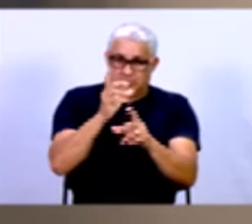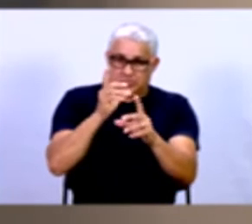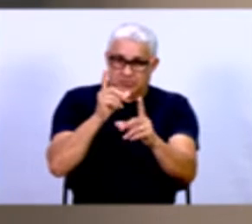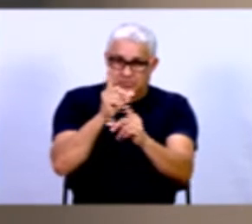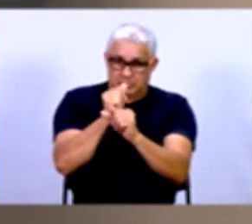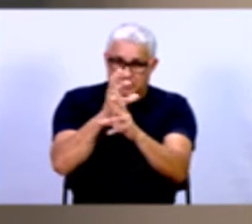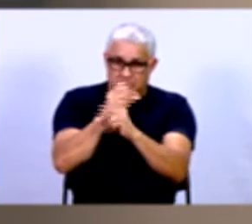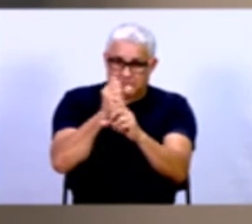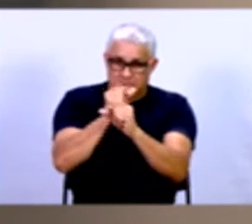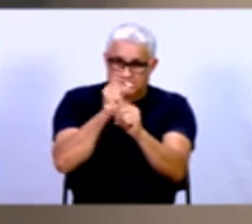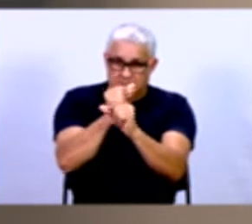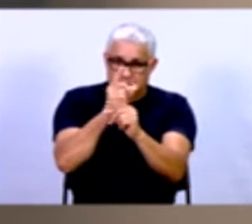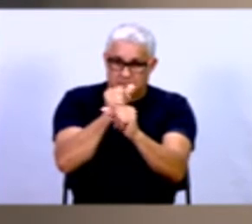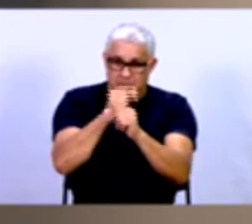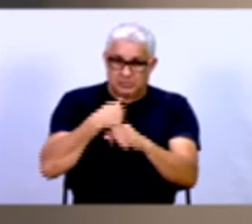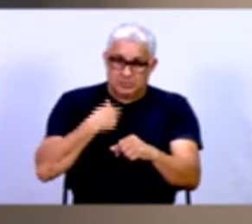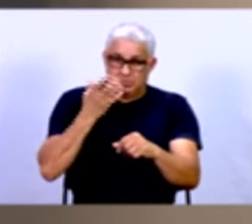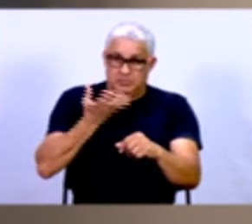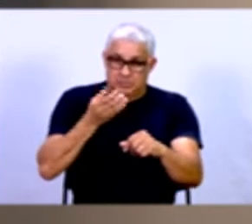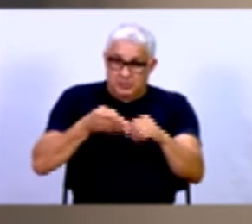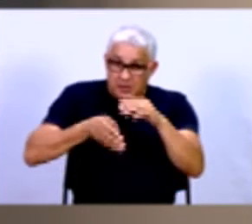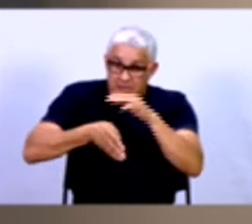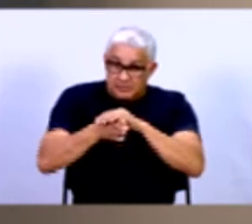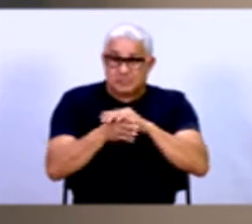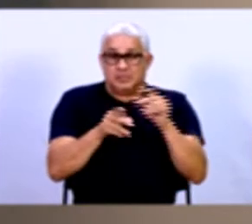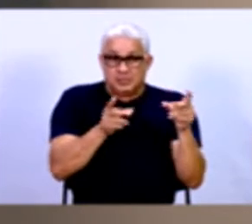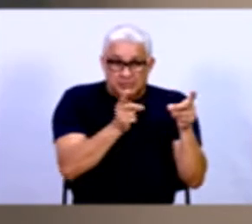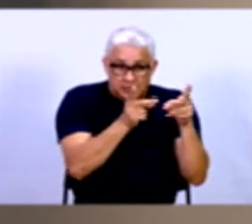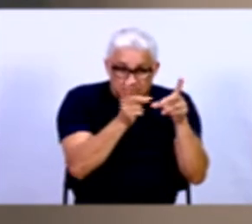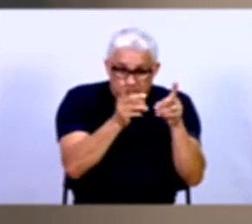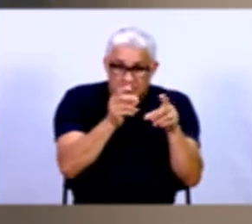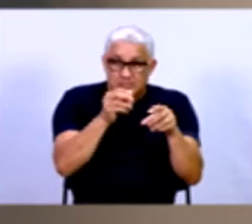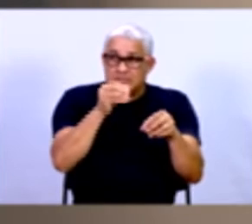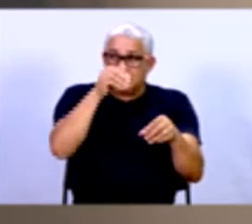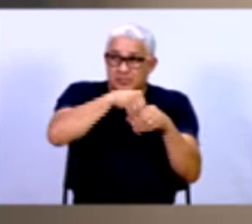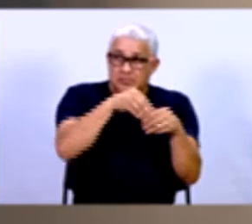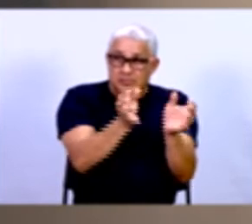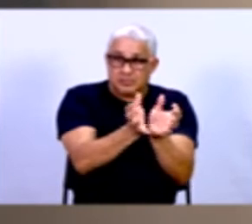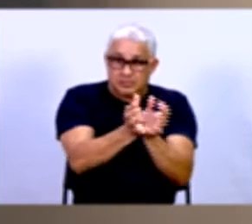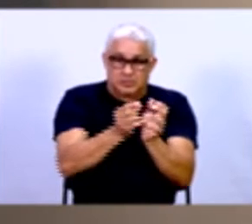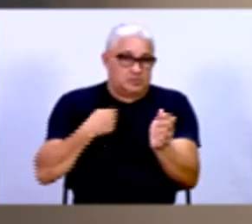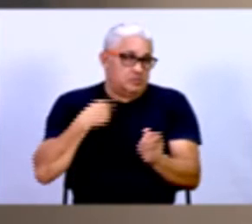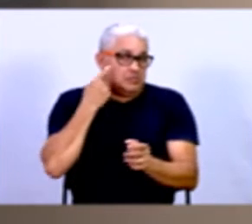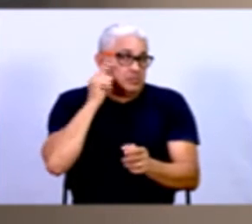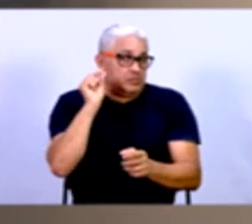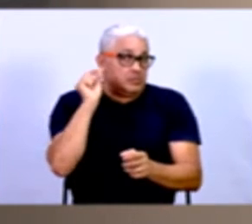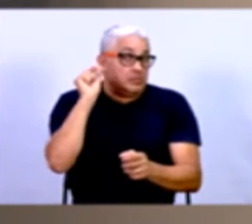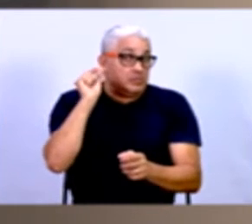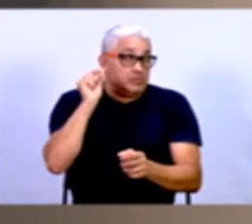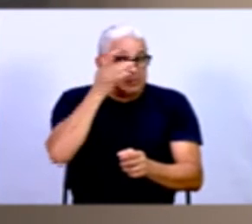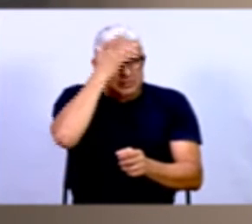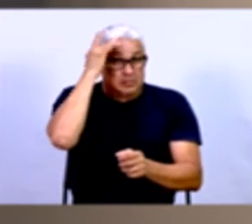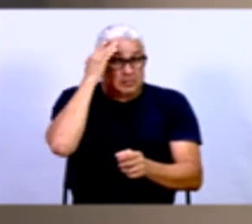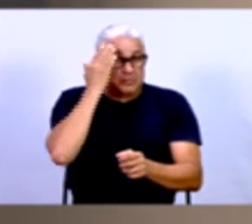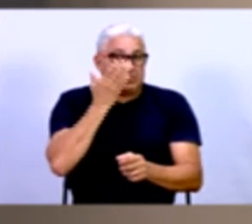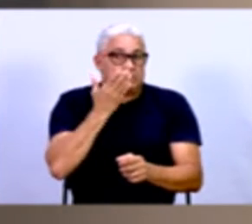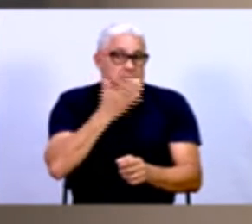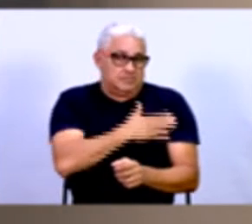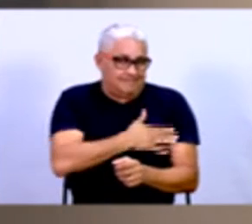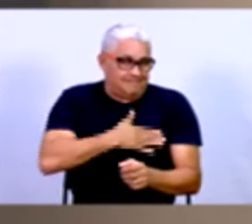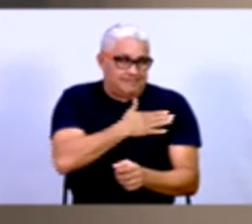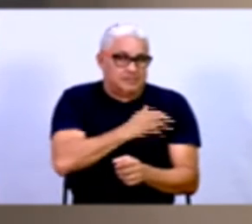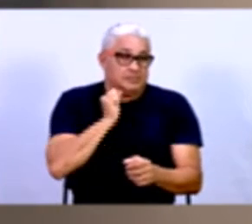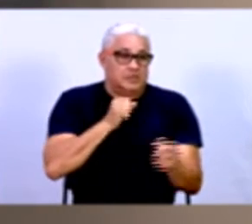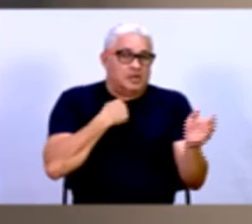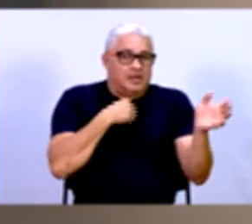Então, eu estou querendo entrar e estou querendo vender produtos alimentícios aí para a nossa turma, só que eu não sei do que as pessoas gostam. E se eu fizer uma pesquisa e